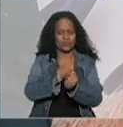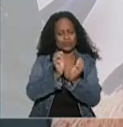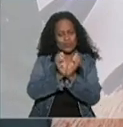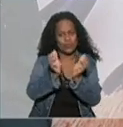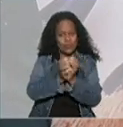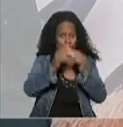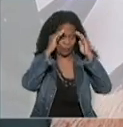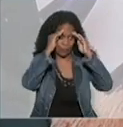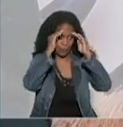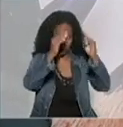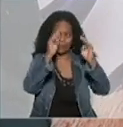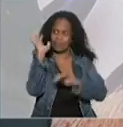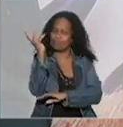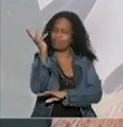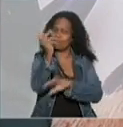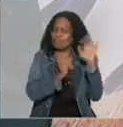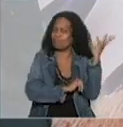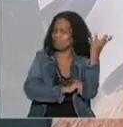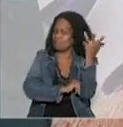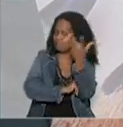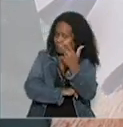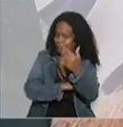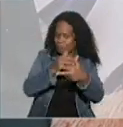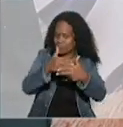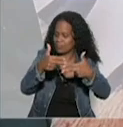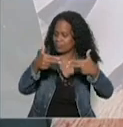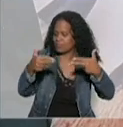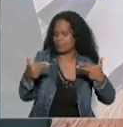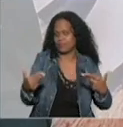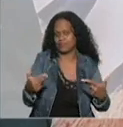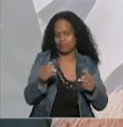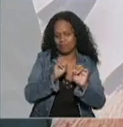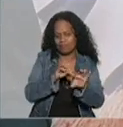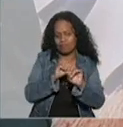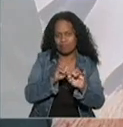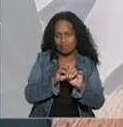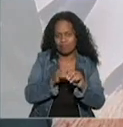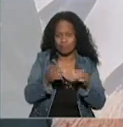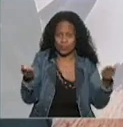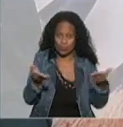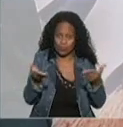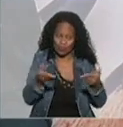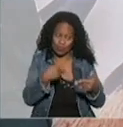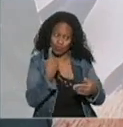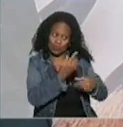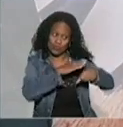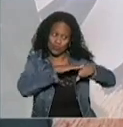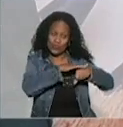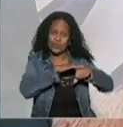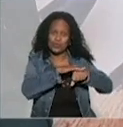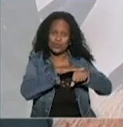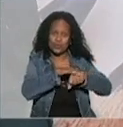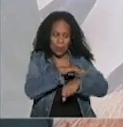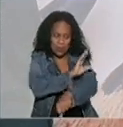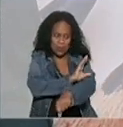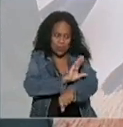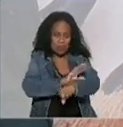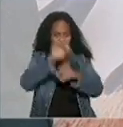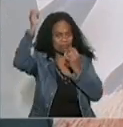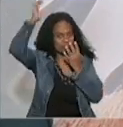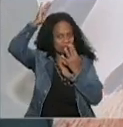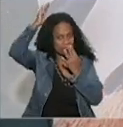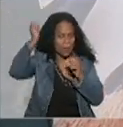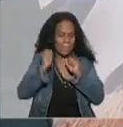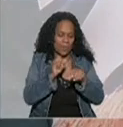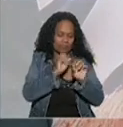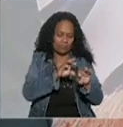relações cooperativas, o respeito à natureza e tantos outros ensinamentos. No programa de hoje nós vamos discutir como a cultura